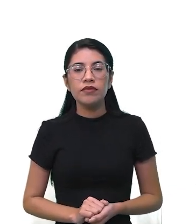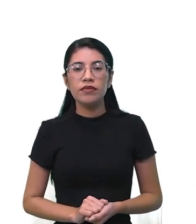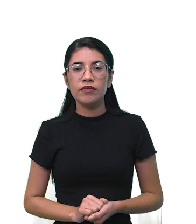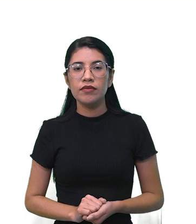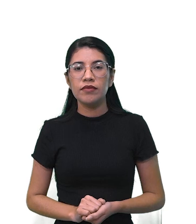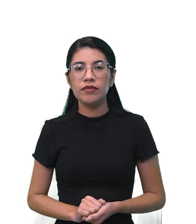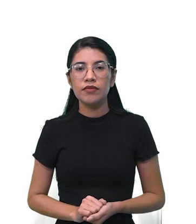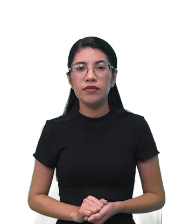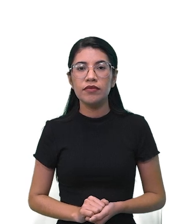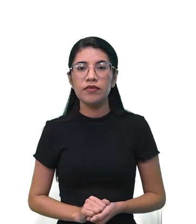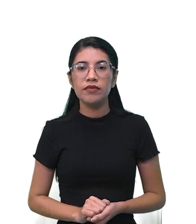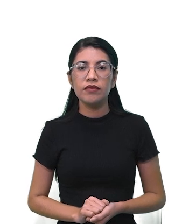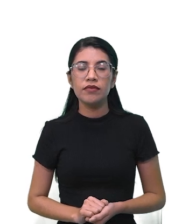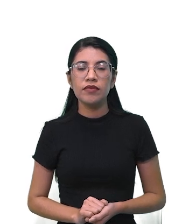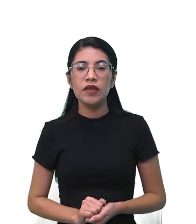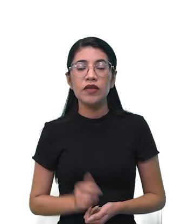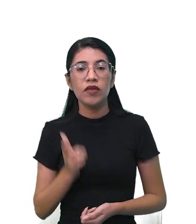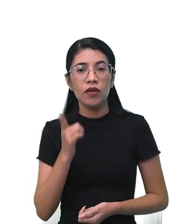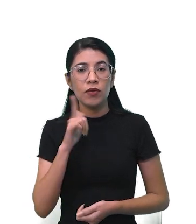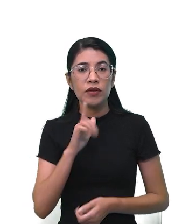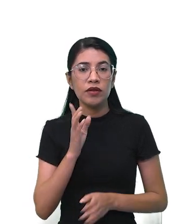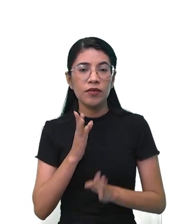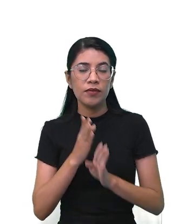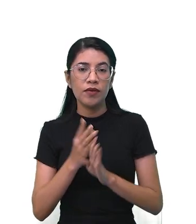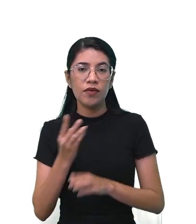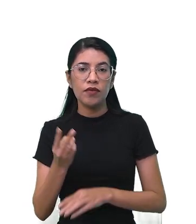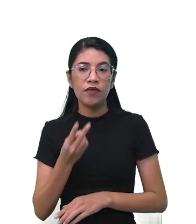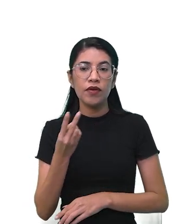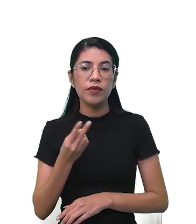720 dividido para 6, a gente vai obter aqui, ó,